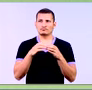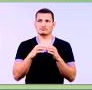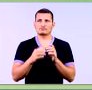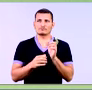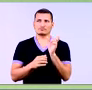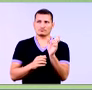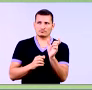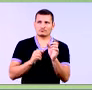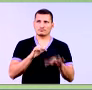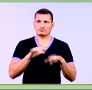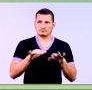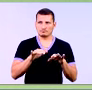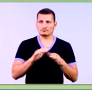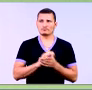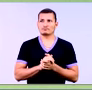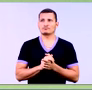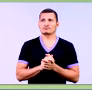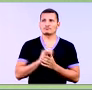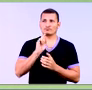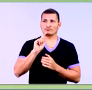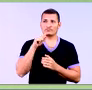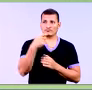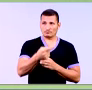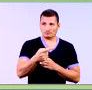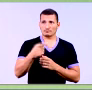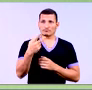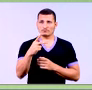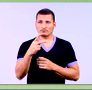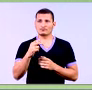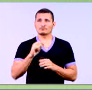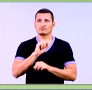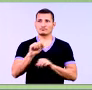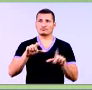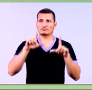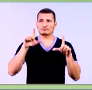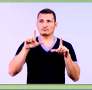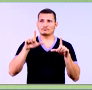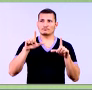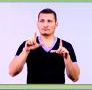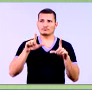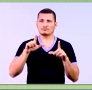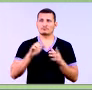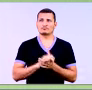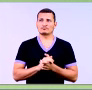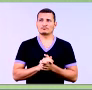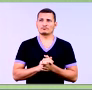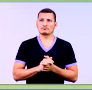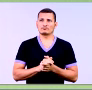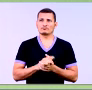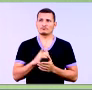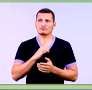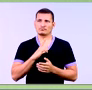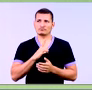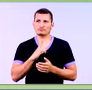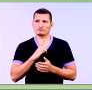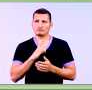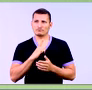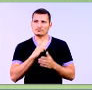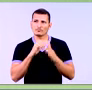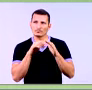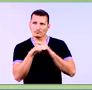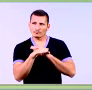após a sua execução, presta atenção aqui, após a sua execução, ainda preserva a consistência